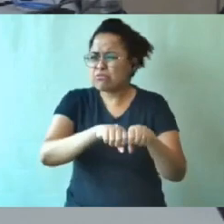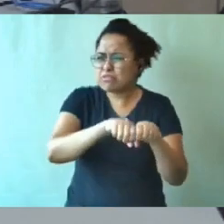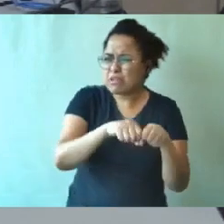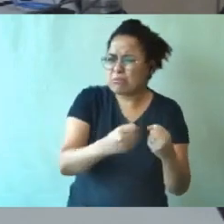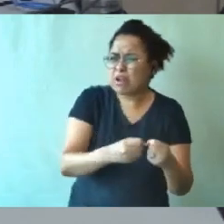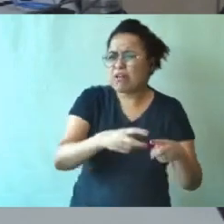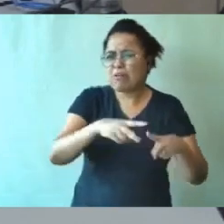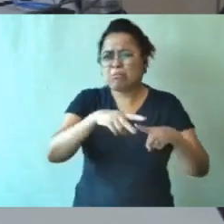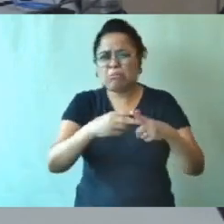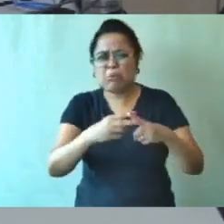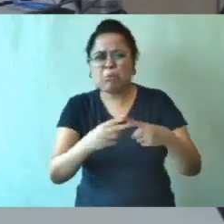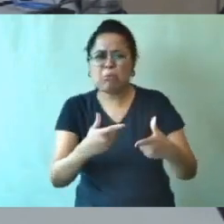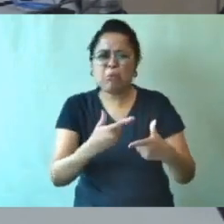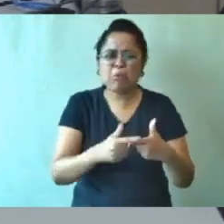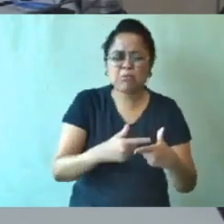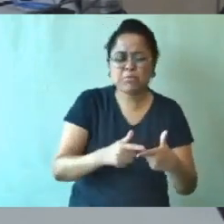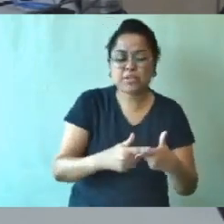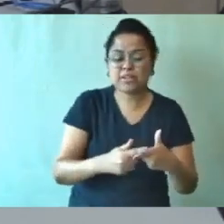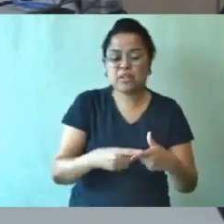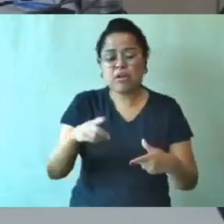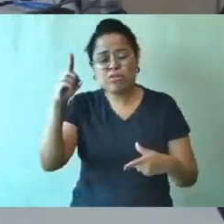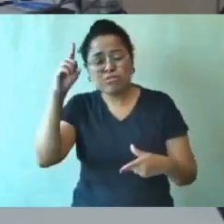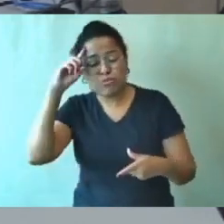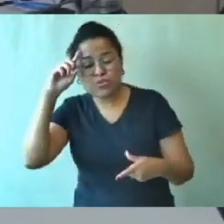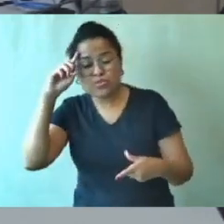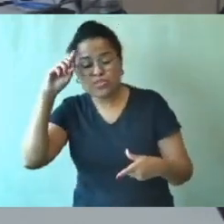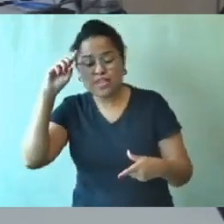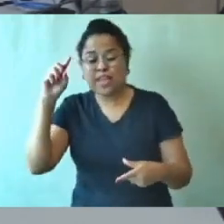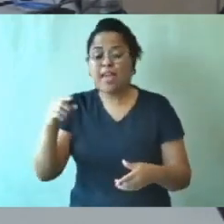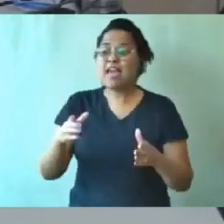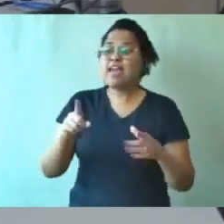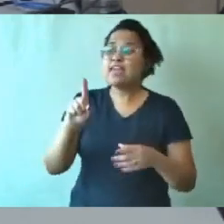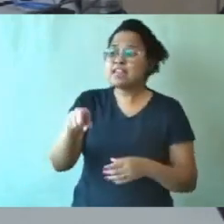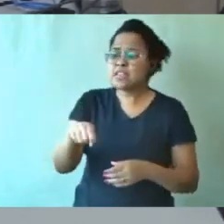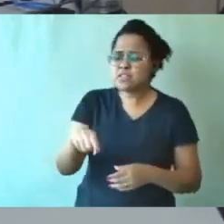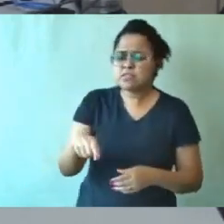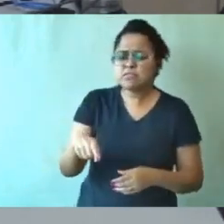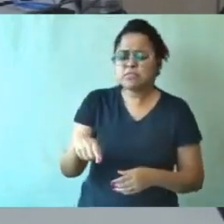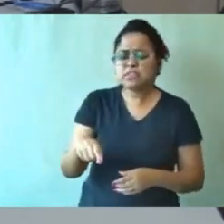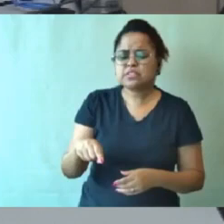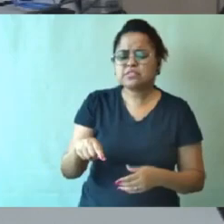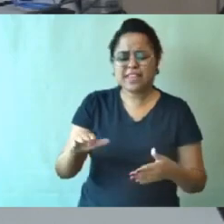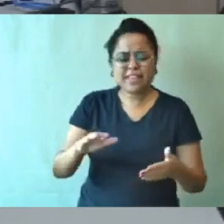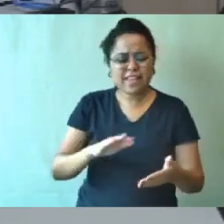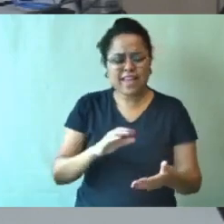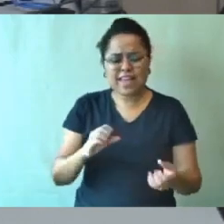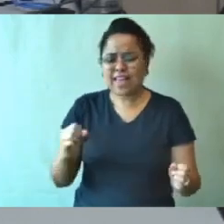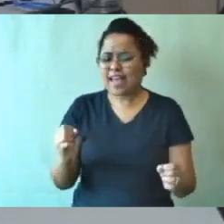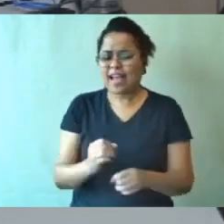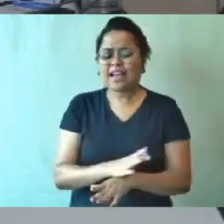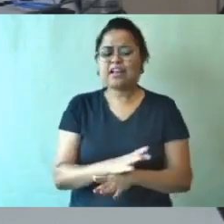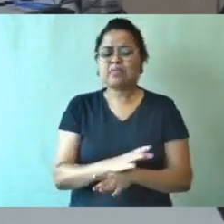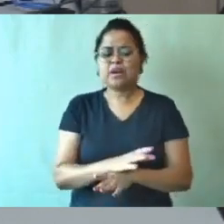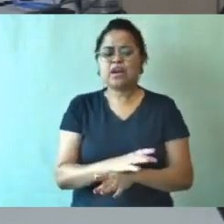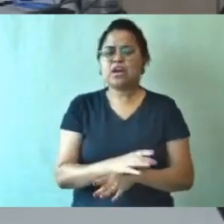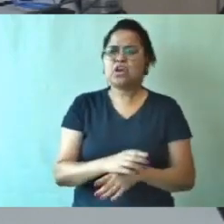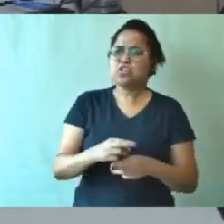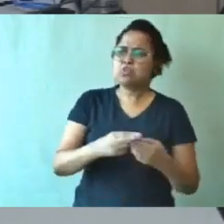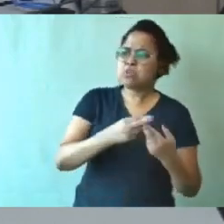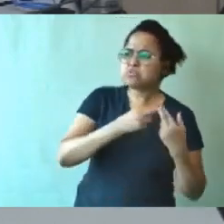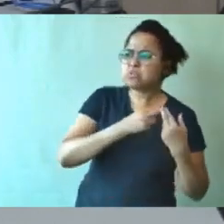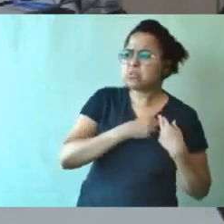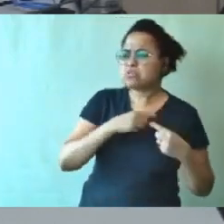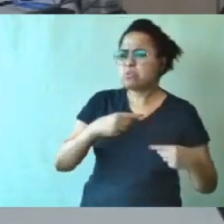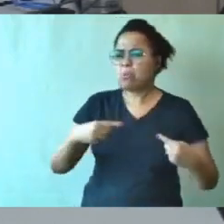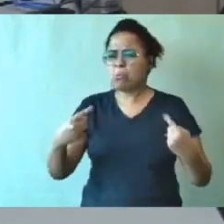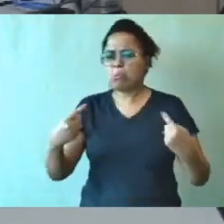acidente. Então, é isso que a gente quer sair. E essa responsabilidade, ela não é uma responsabilidade só de um político que hoje está exercendo um mandato,